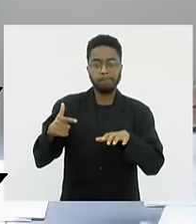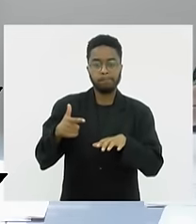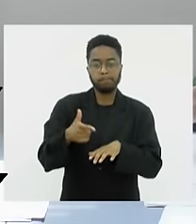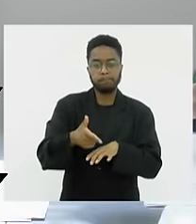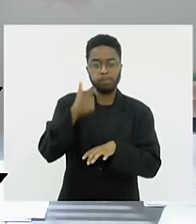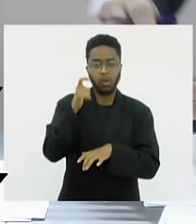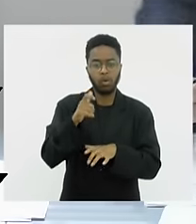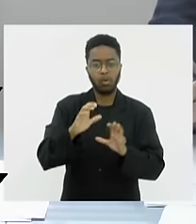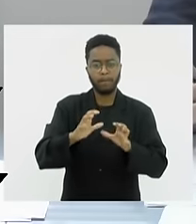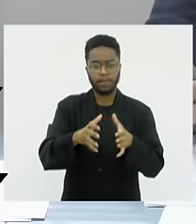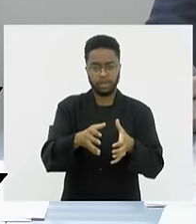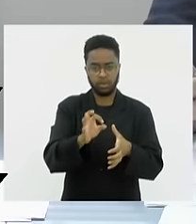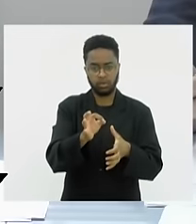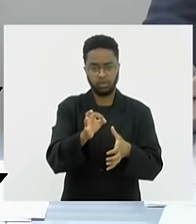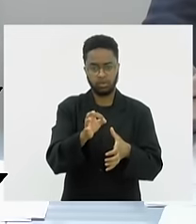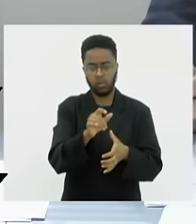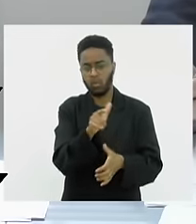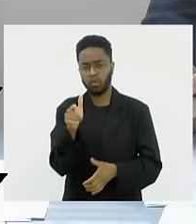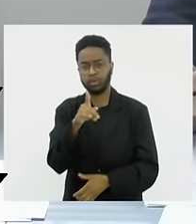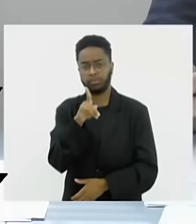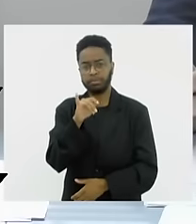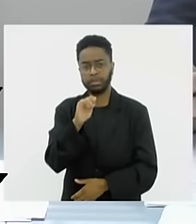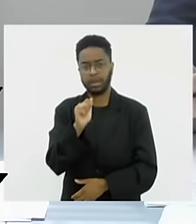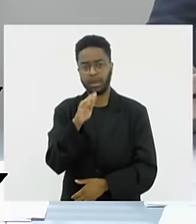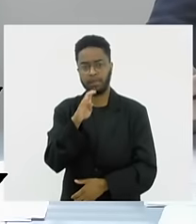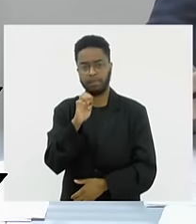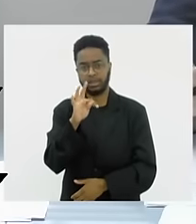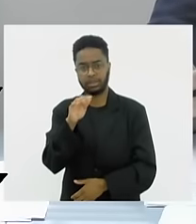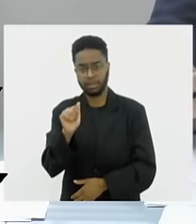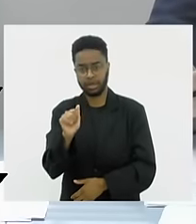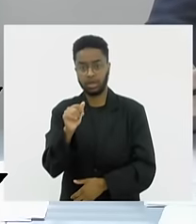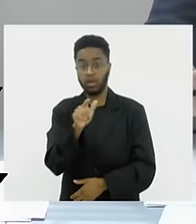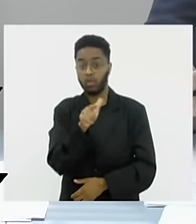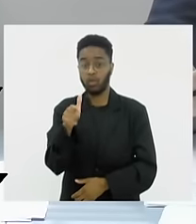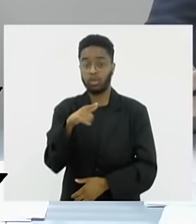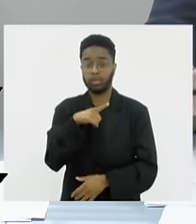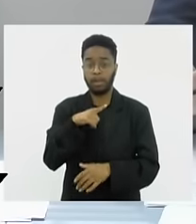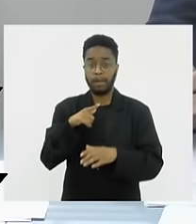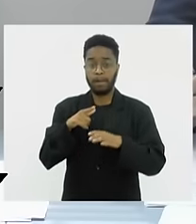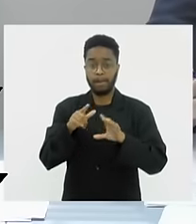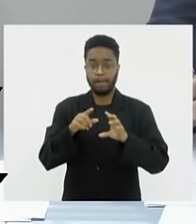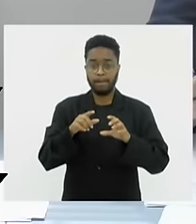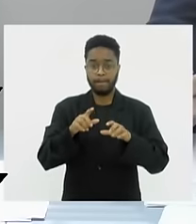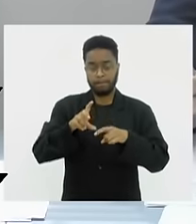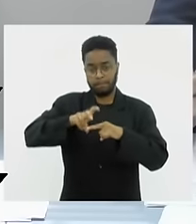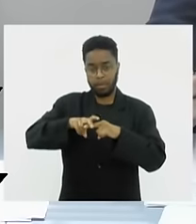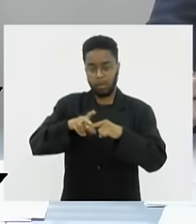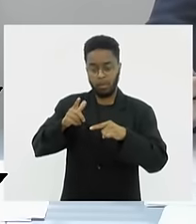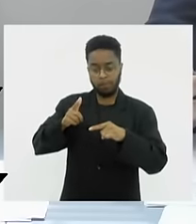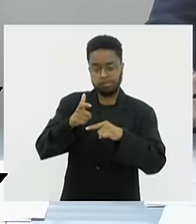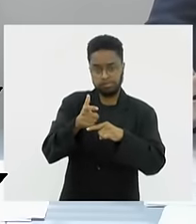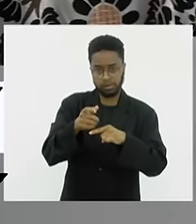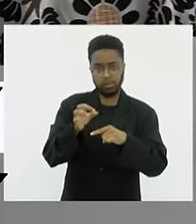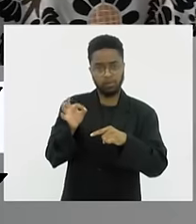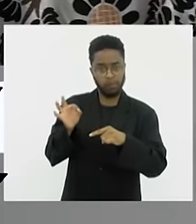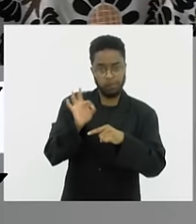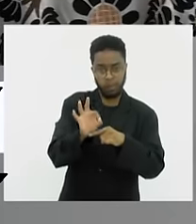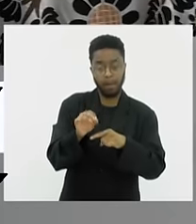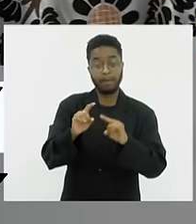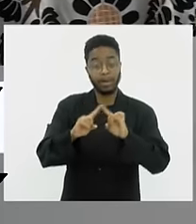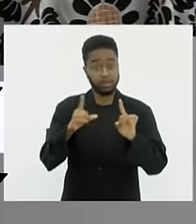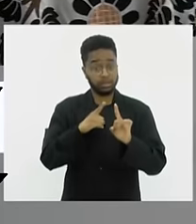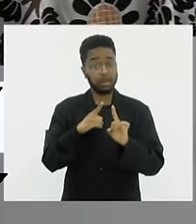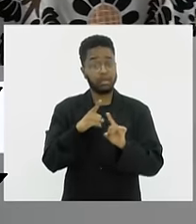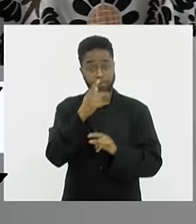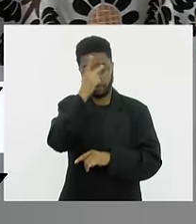Cachoeira, aonde? De Pebetá. Pebetá. E Cachoeira ficou parado no banco. E a van cheia de passageiro. Sim, deputado. Está aberto o processo